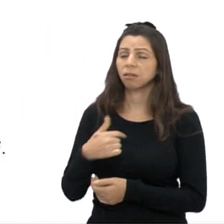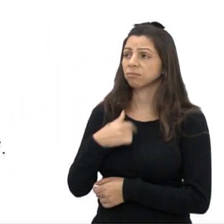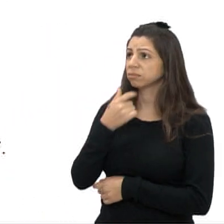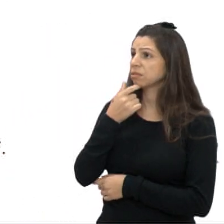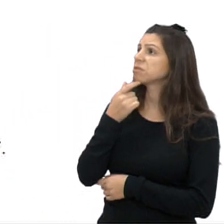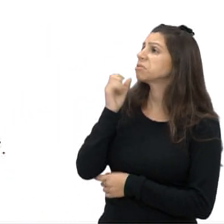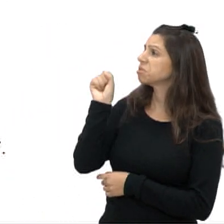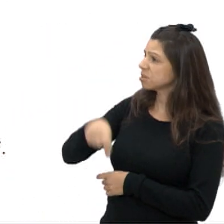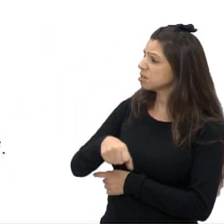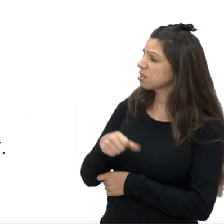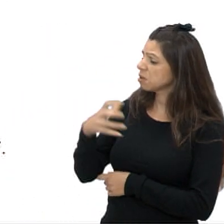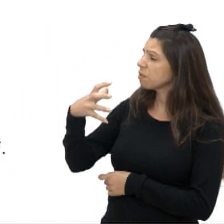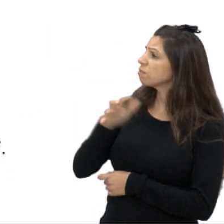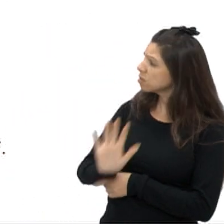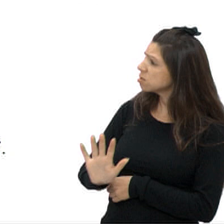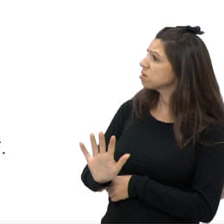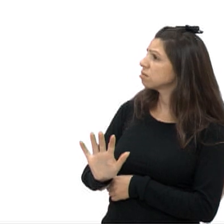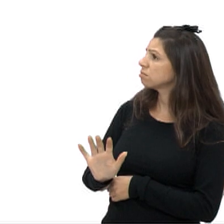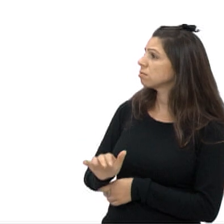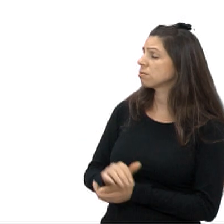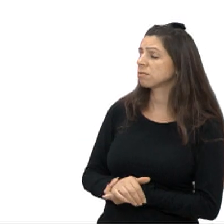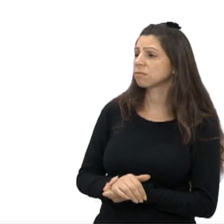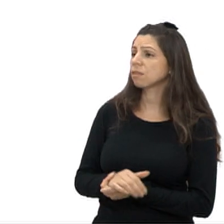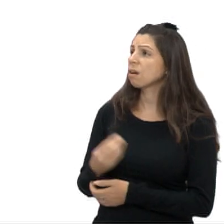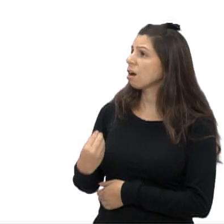A vida perdeu sentido para mim.